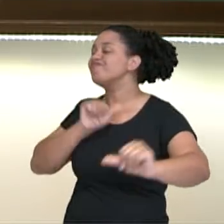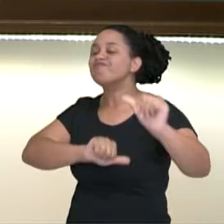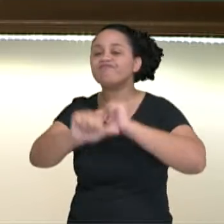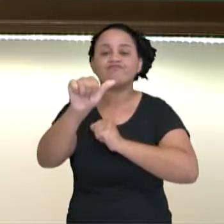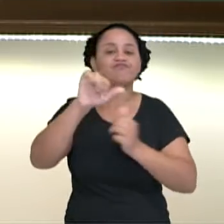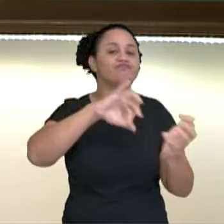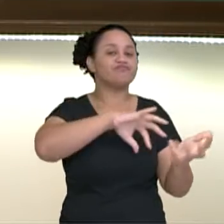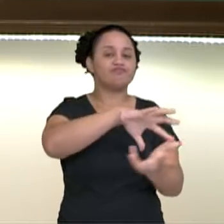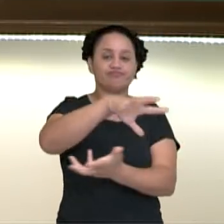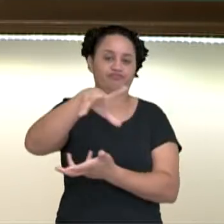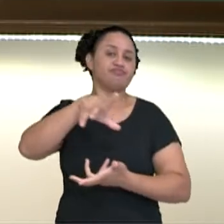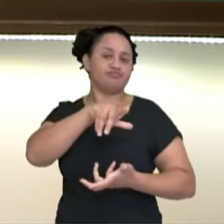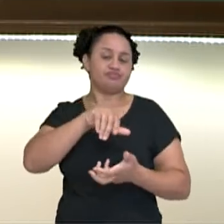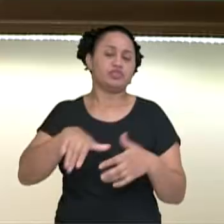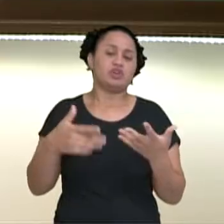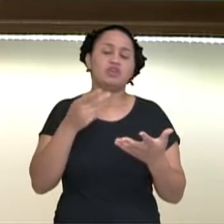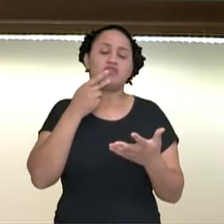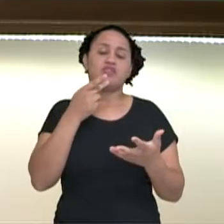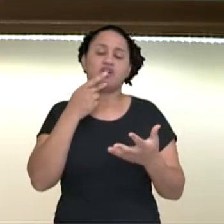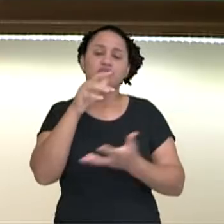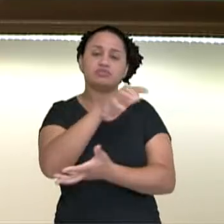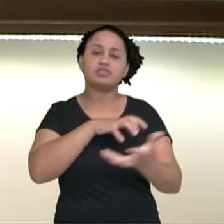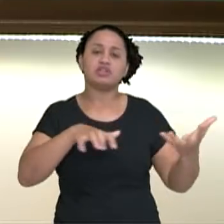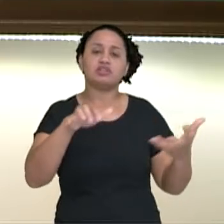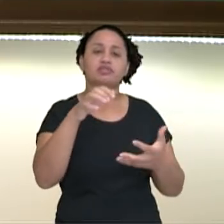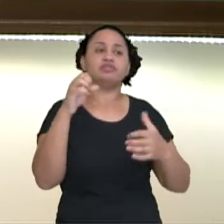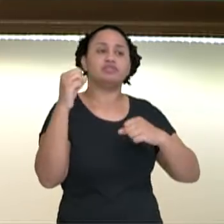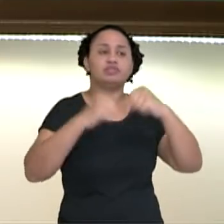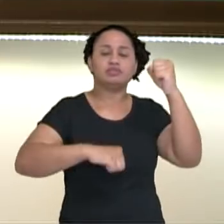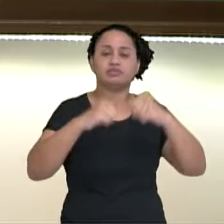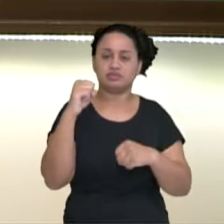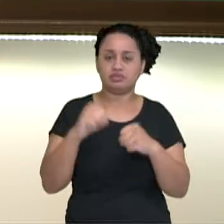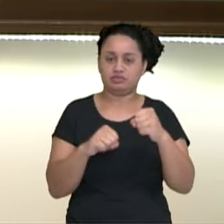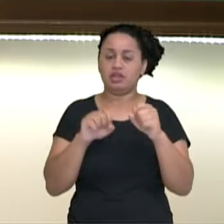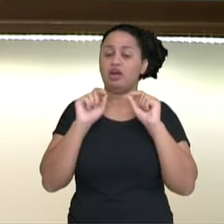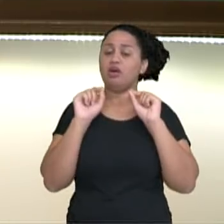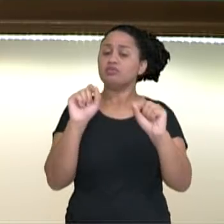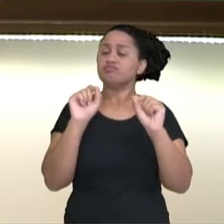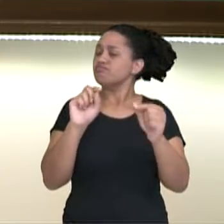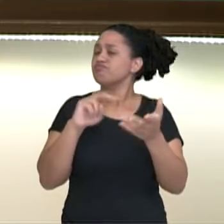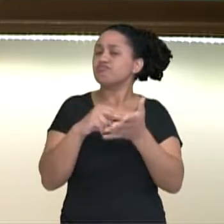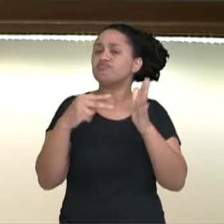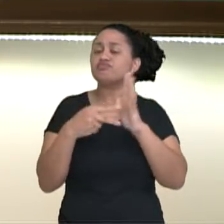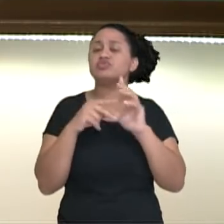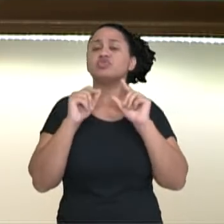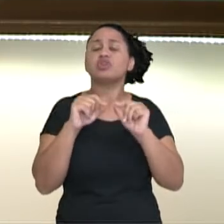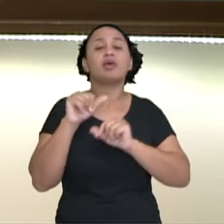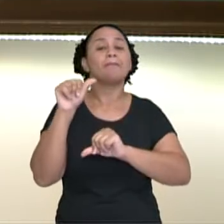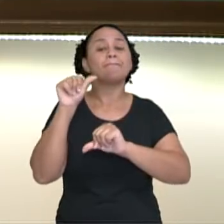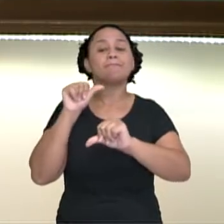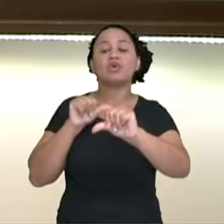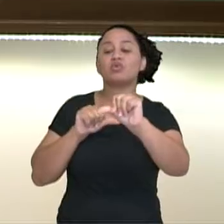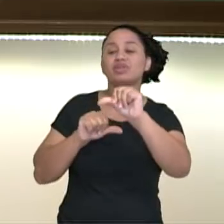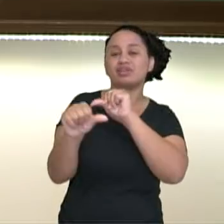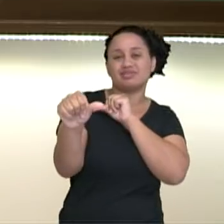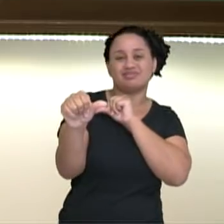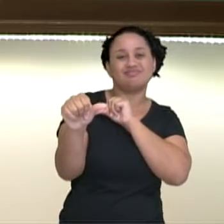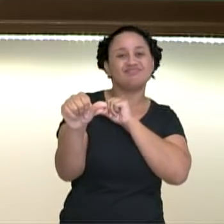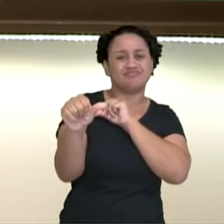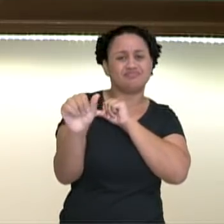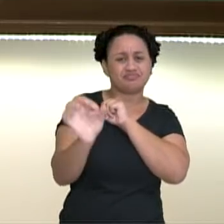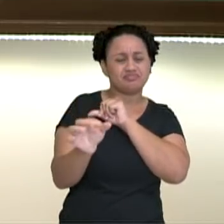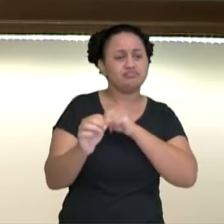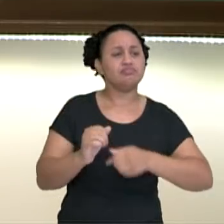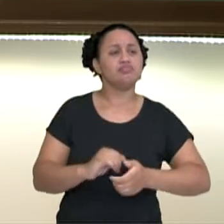falando da Revolução Industrial, quando nós falamos de revolução, nós estamos falando de mudança, de transformação.